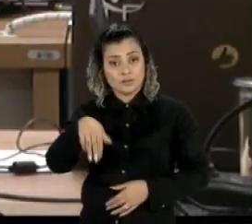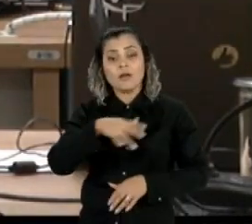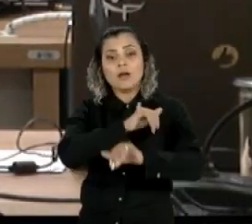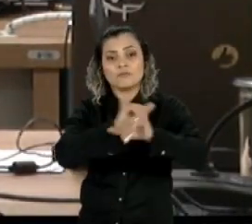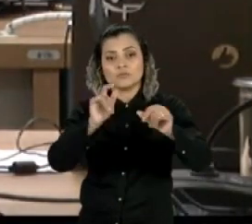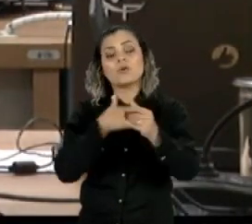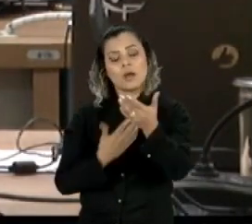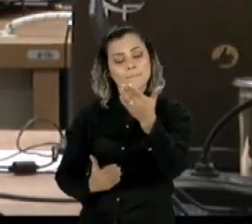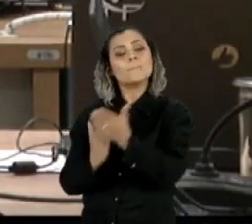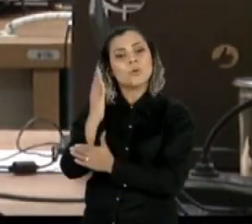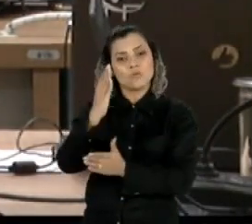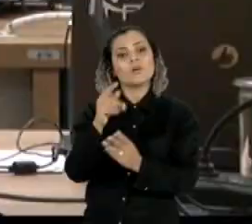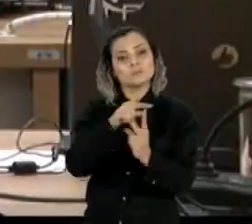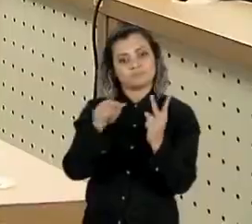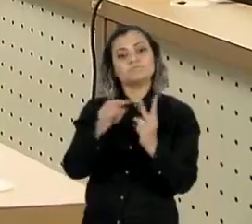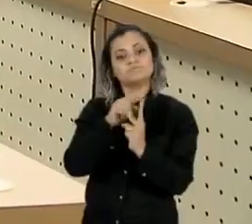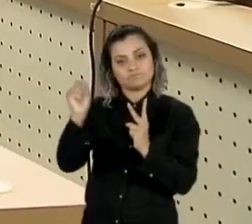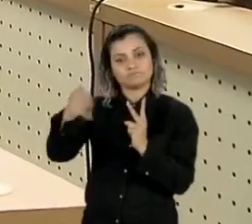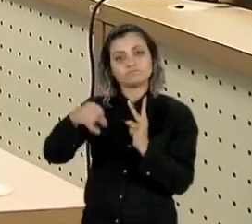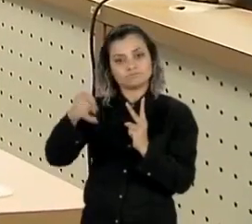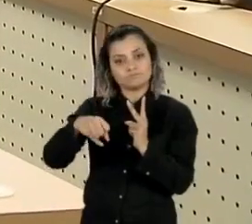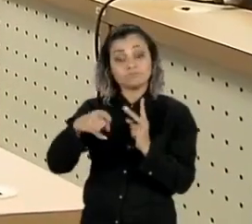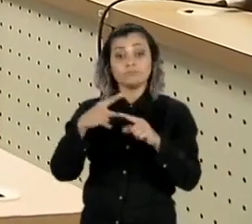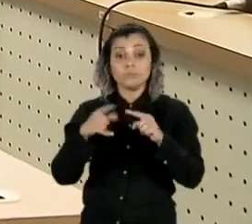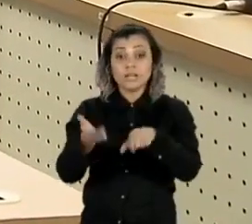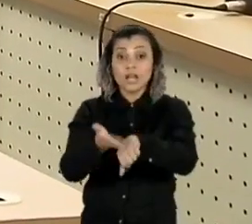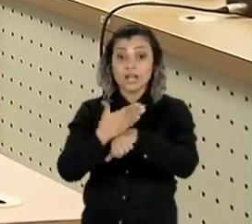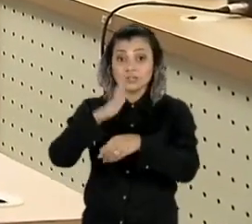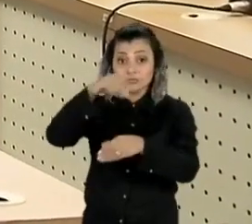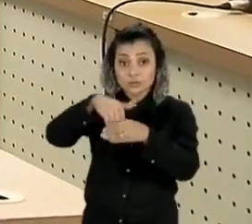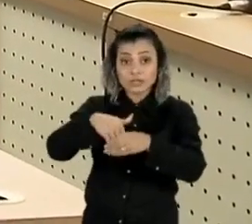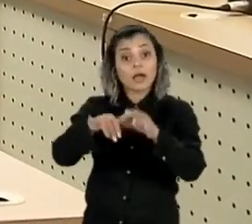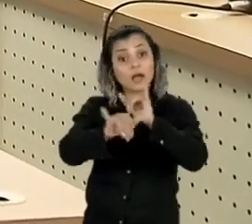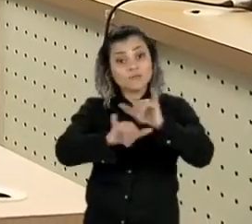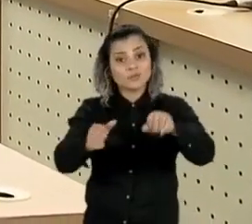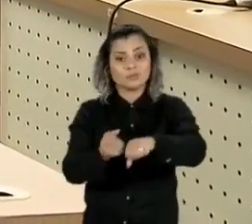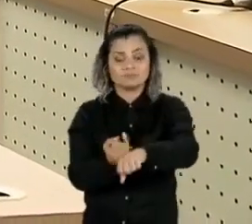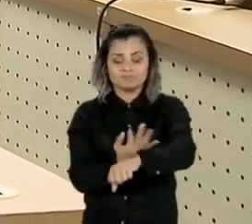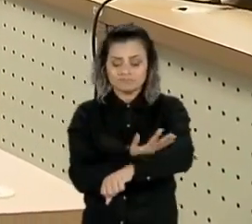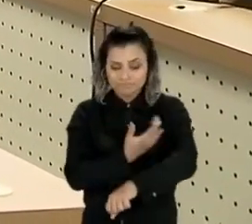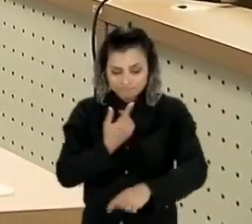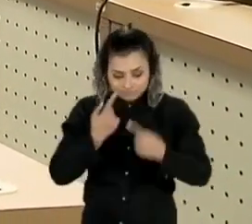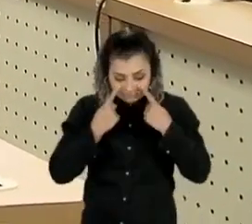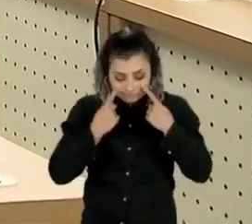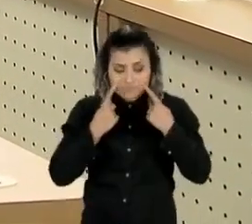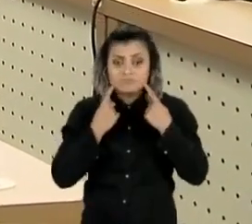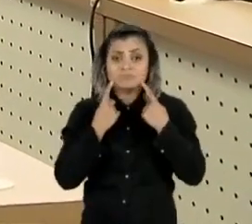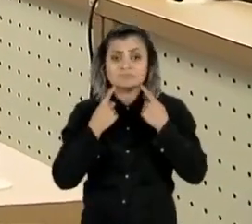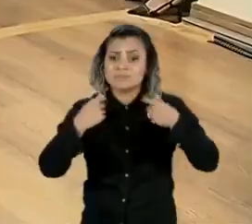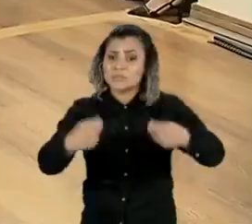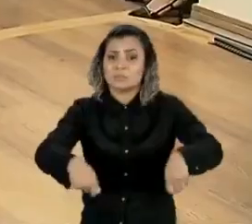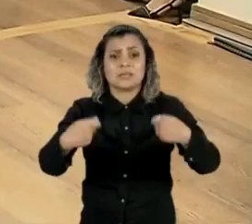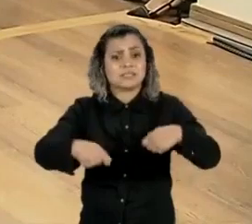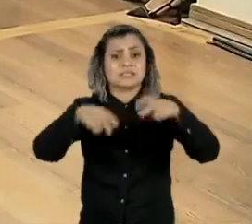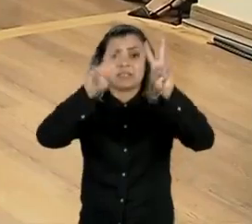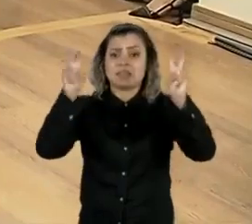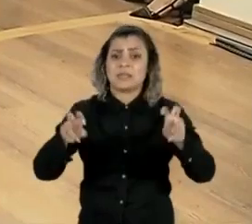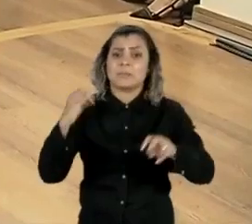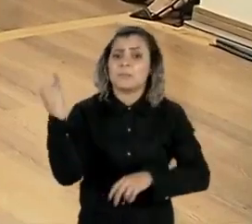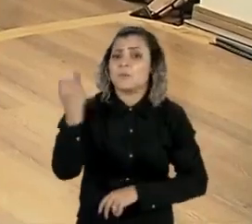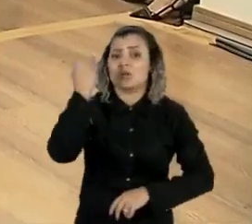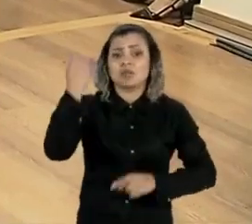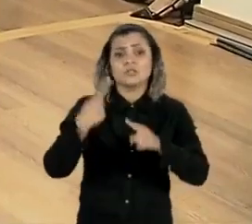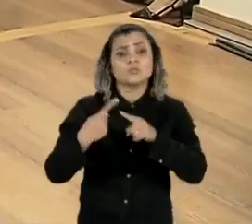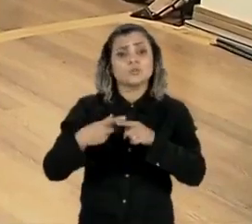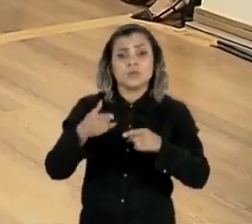favorável à aprovação das 2 medidas. Antes de votar, Dibb chegou a se emocionar e falou sobre a necessidade de tratar o tema, especialmente